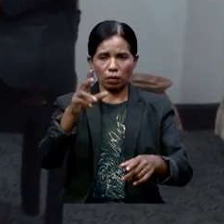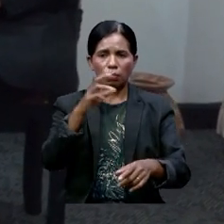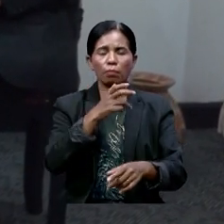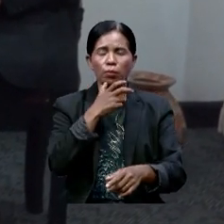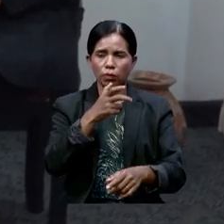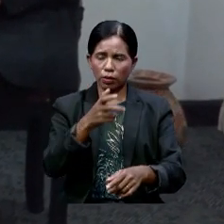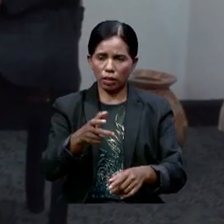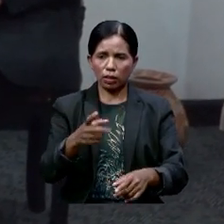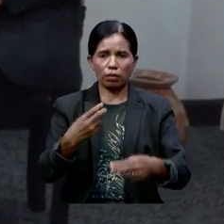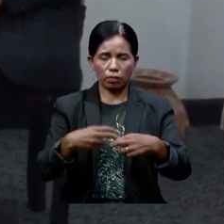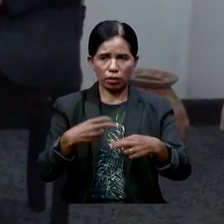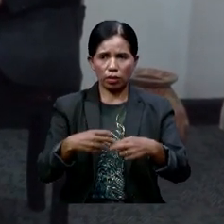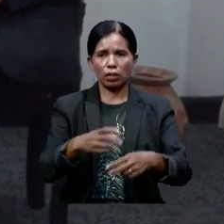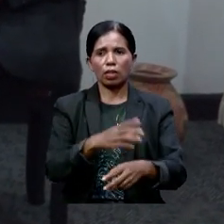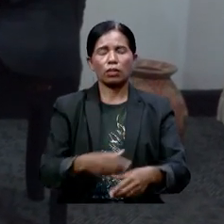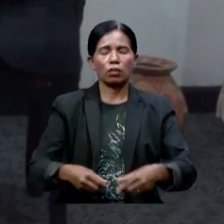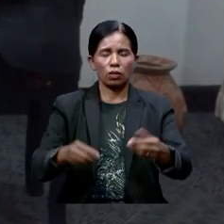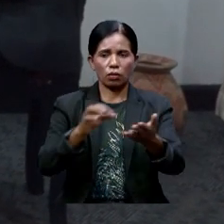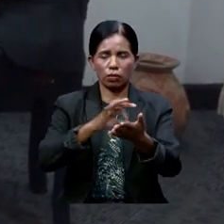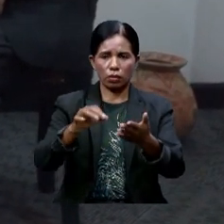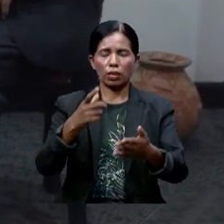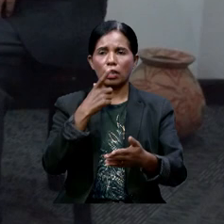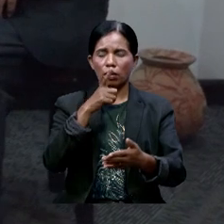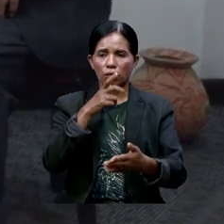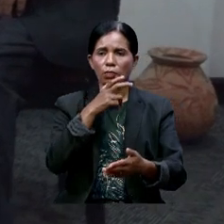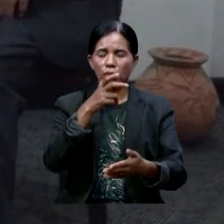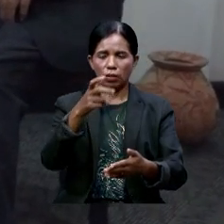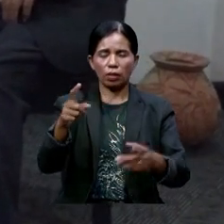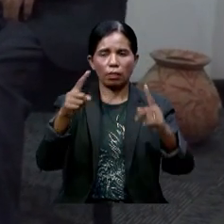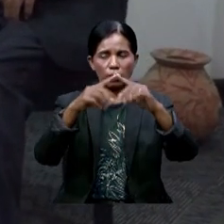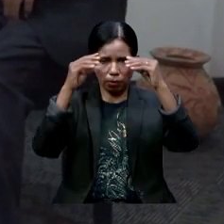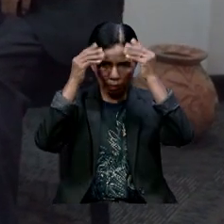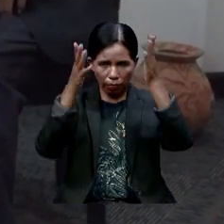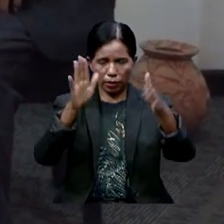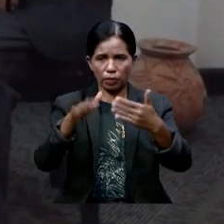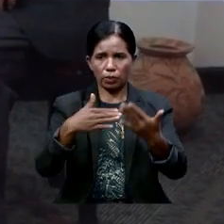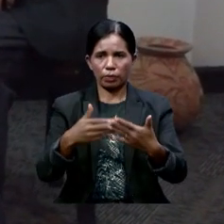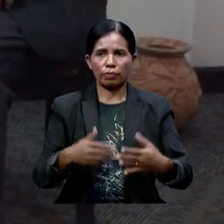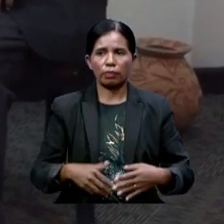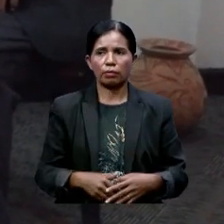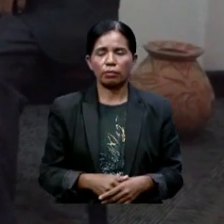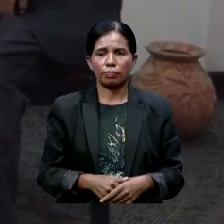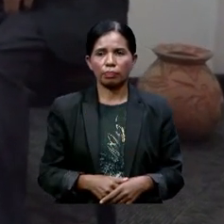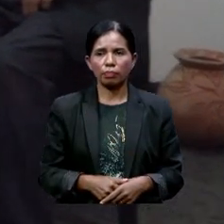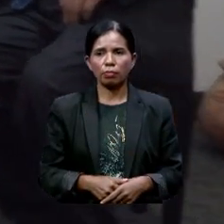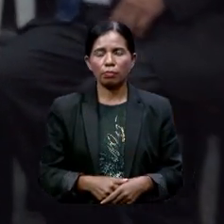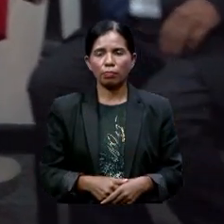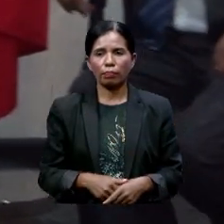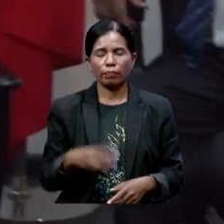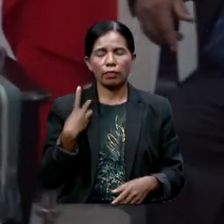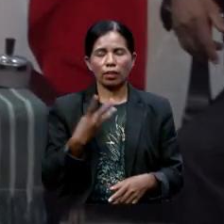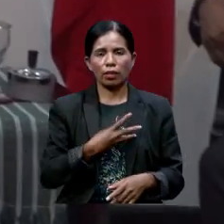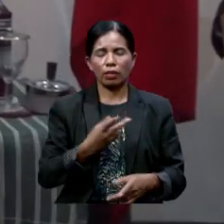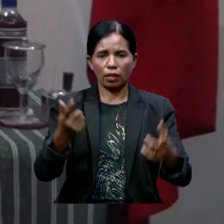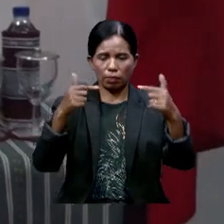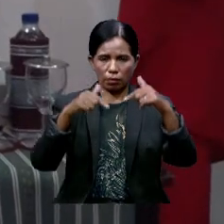Também Moçambique e a iniciativa, a formação língua portuguesa, ba professor Sira. A razão porque eu vim aqui